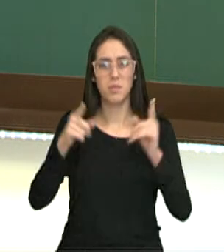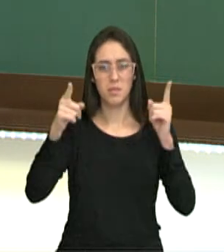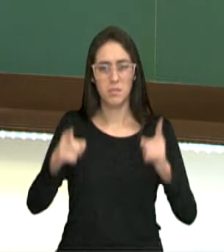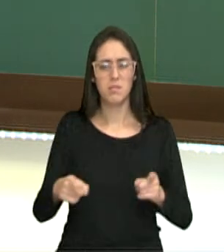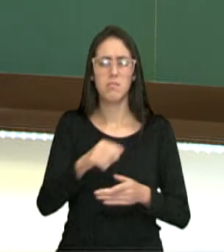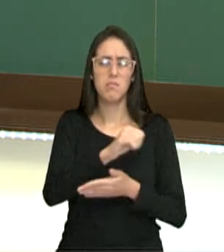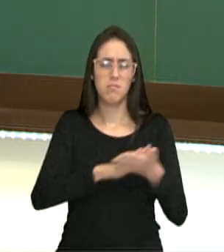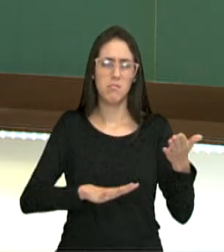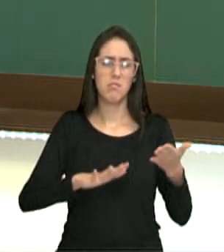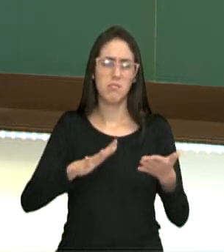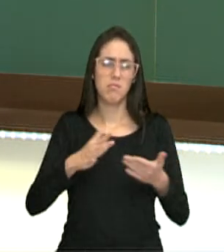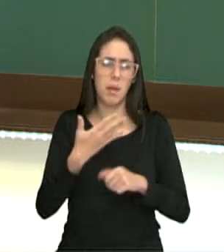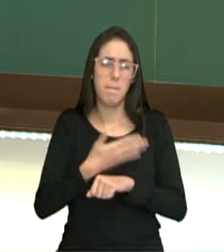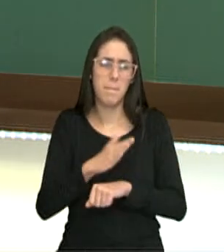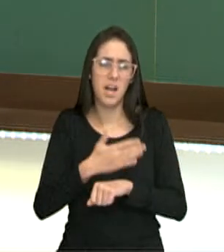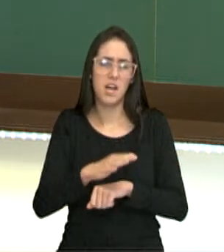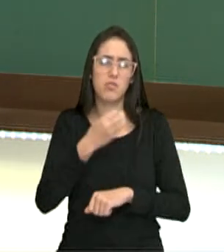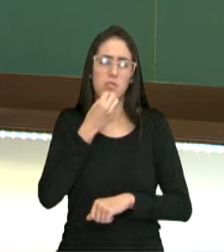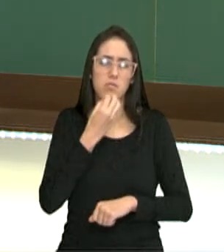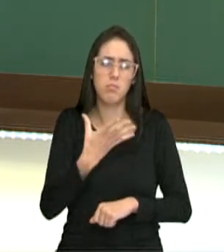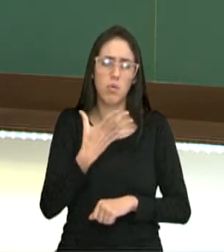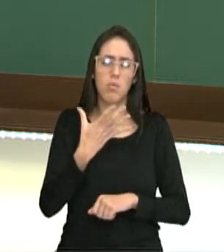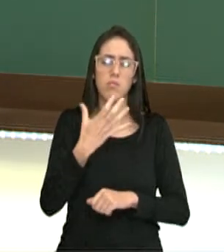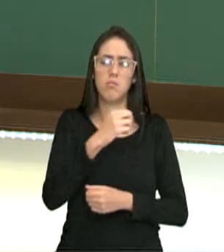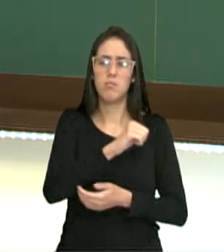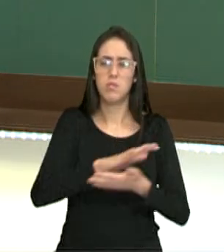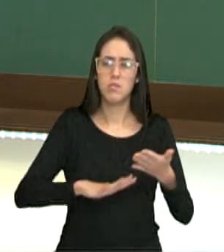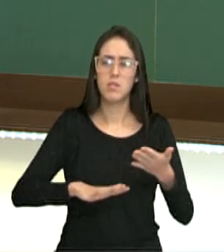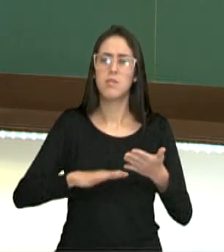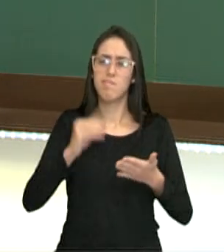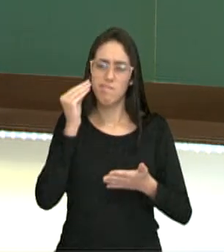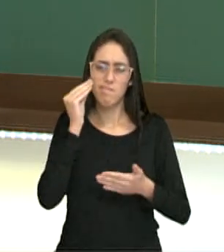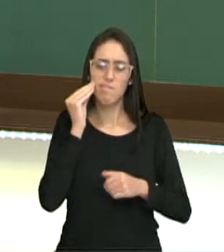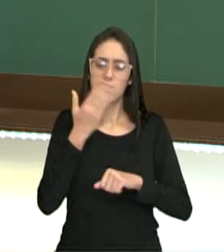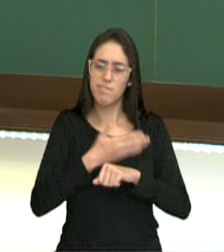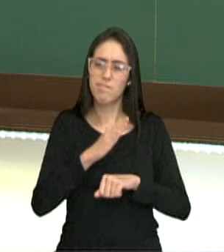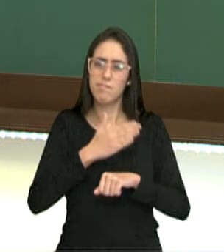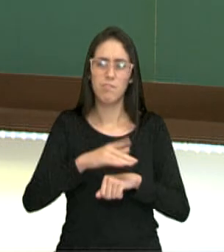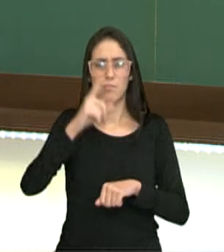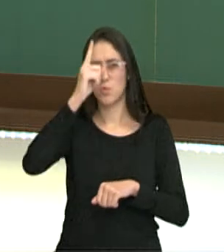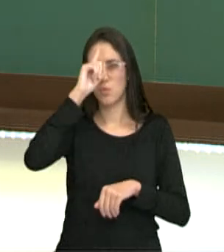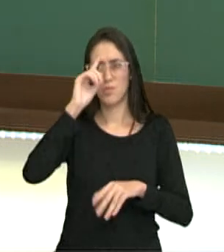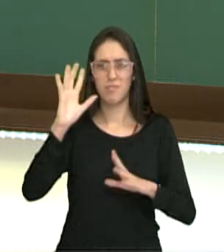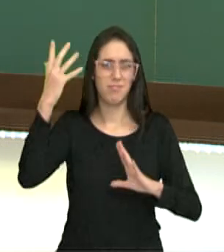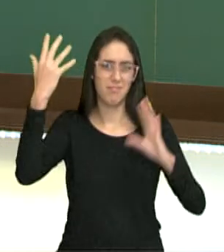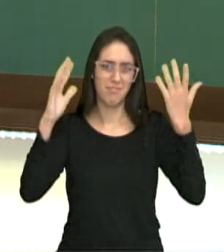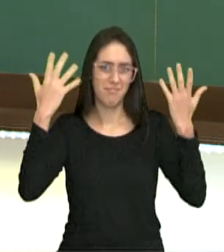exercícios práticos, né, com exercícios que a gente tem aí no nosso dia a